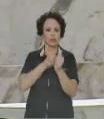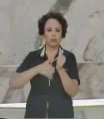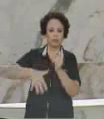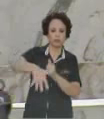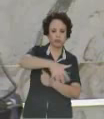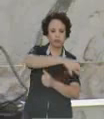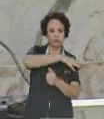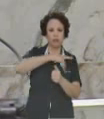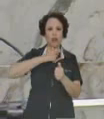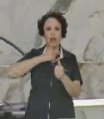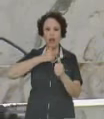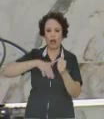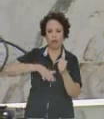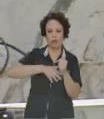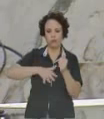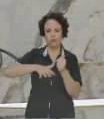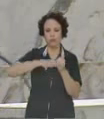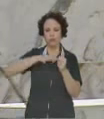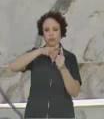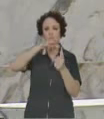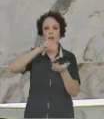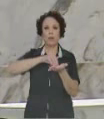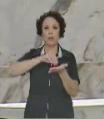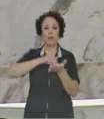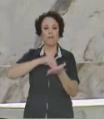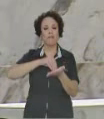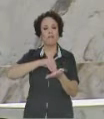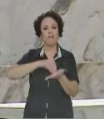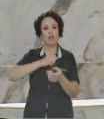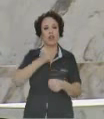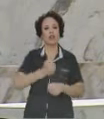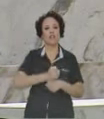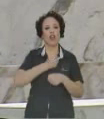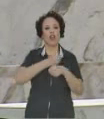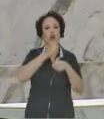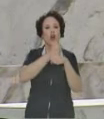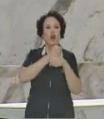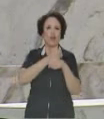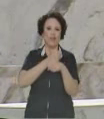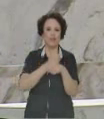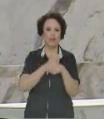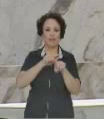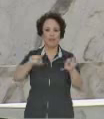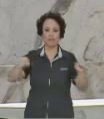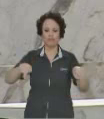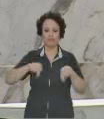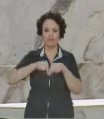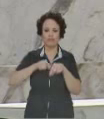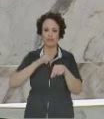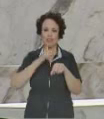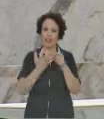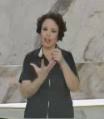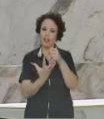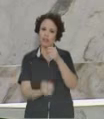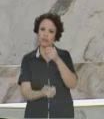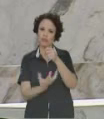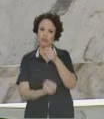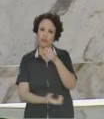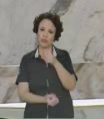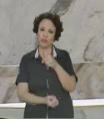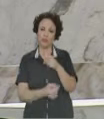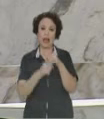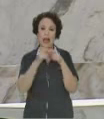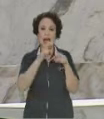ausência de um piscinão ali para dar retaguarda ainda mais depois da uff no final das obras do metrô